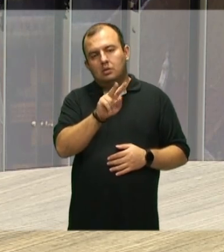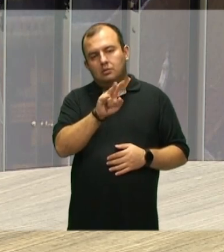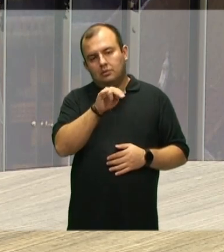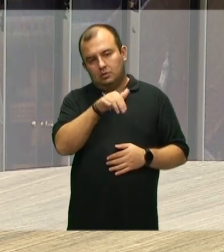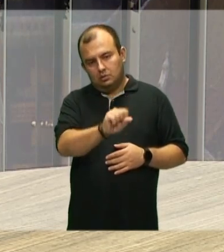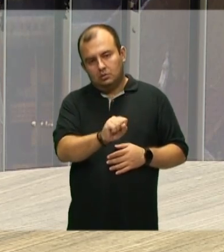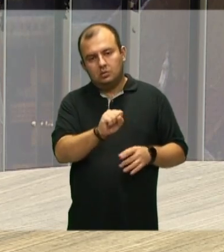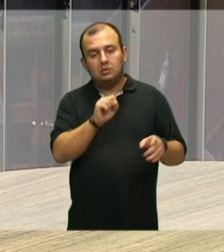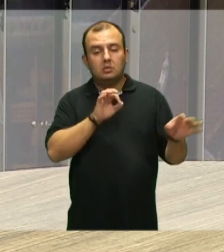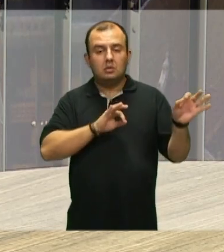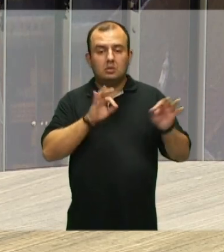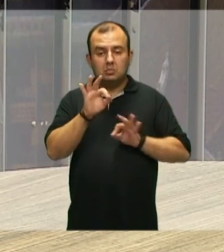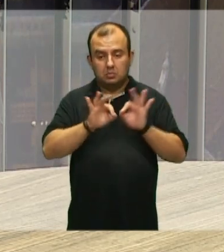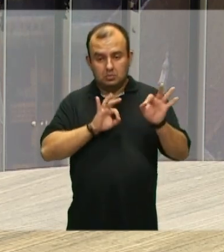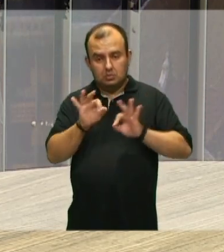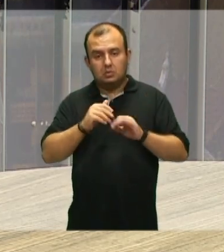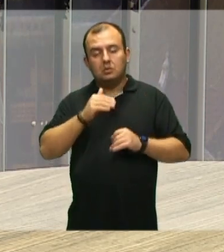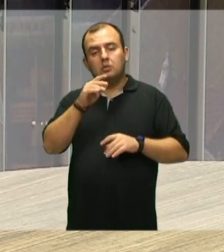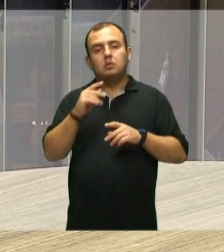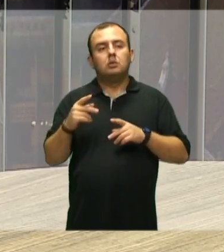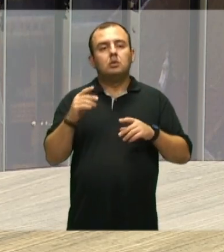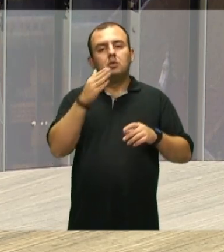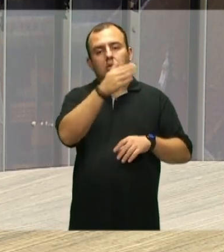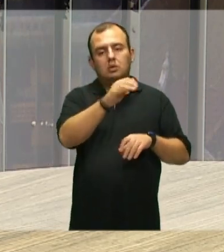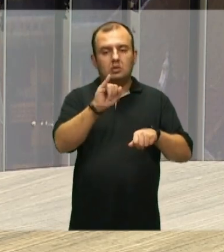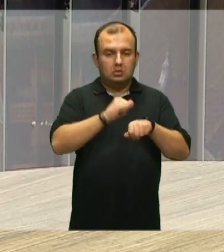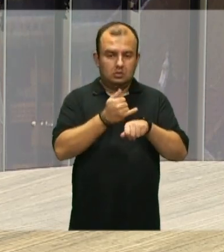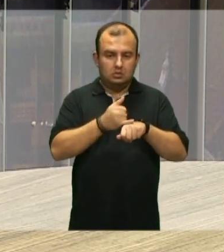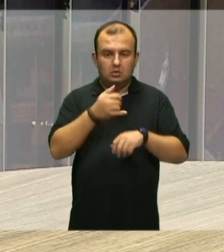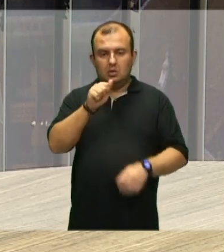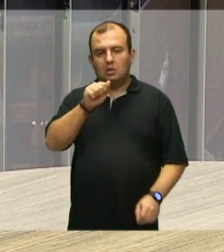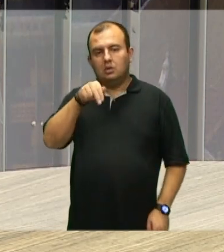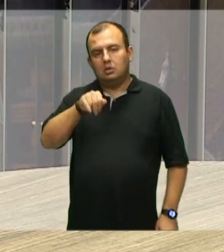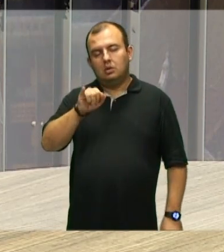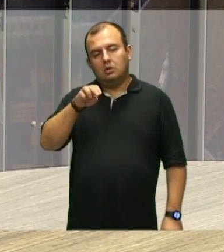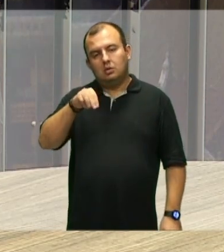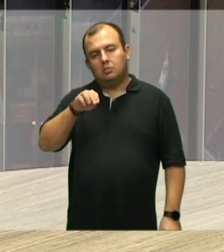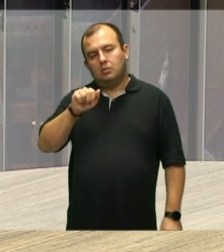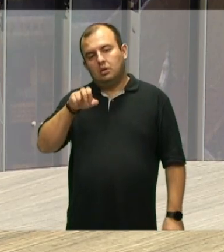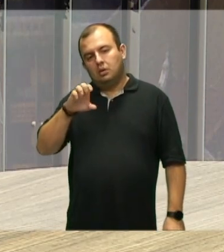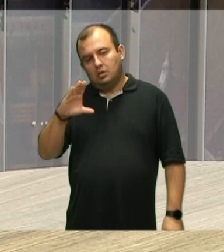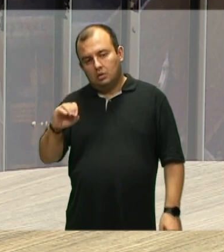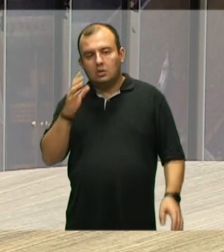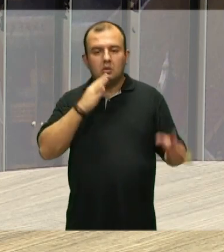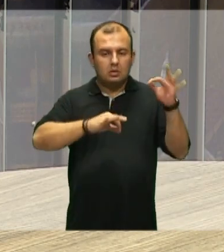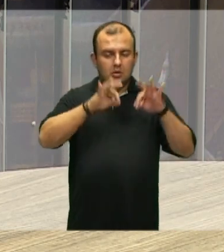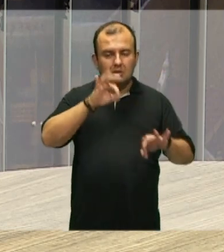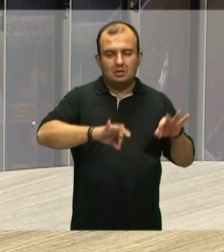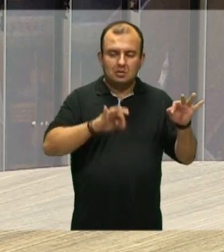aí planos de ir para Joinville dentro do Animaneco, que é um festival também de teatro de animação.